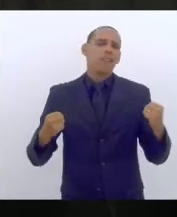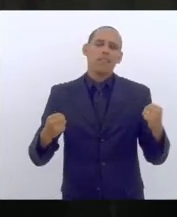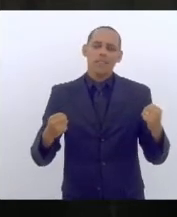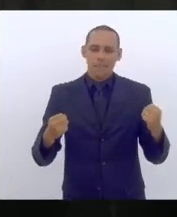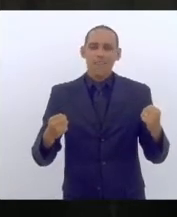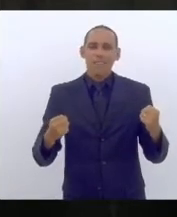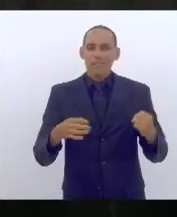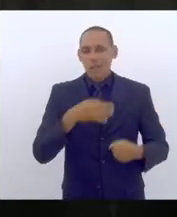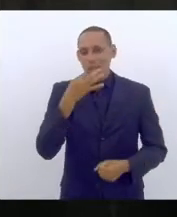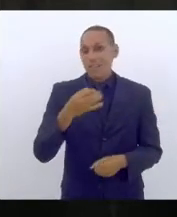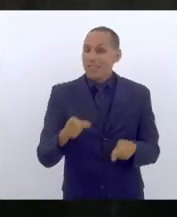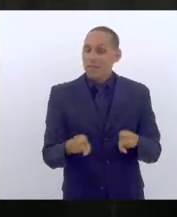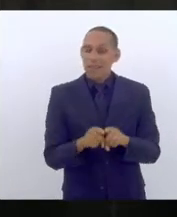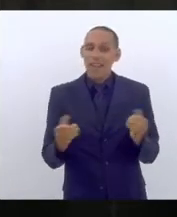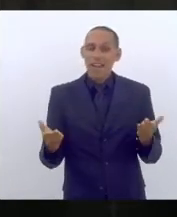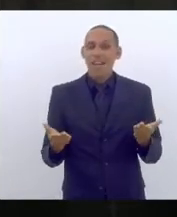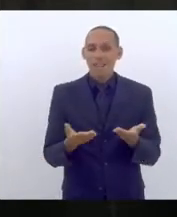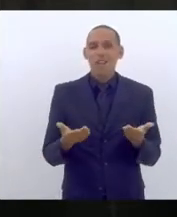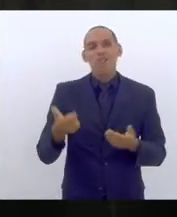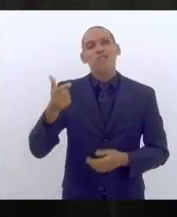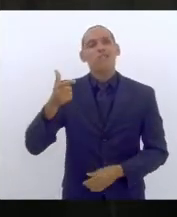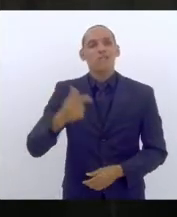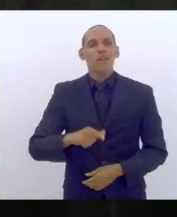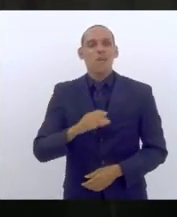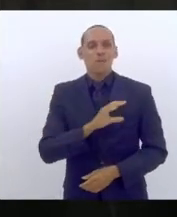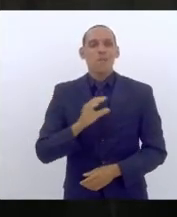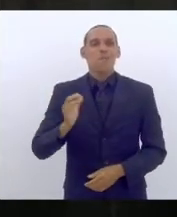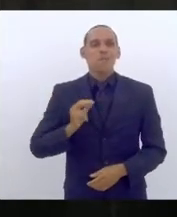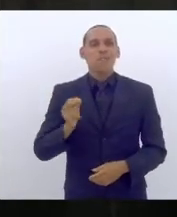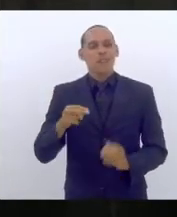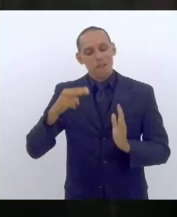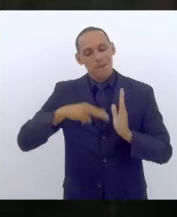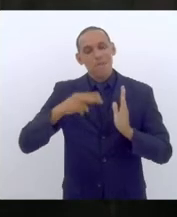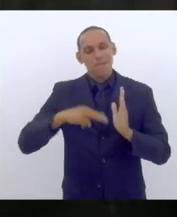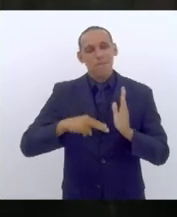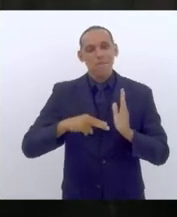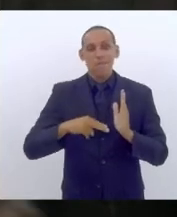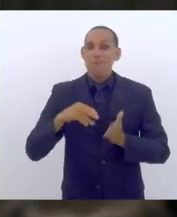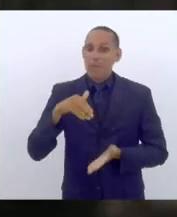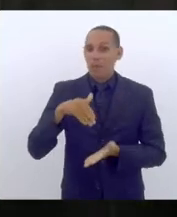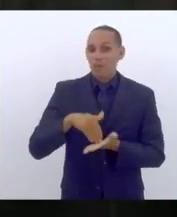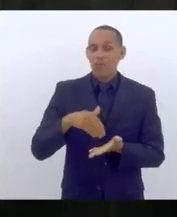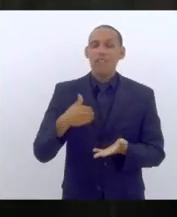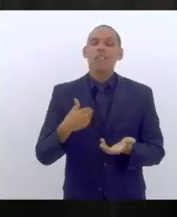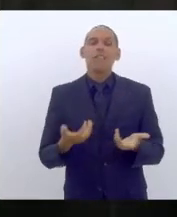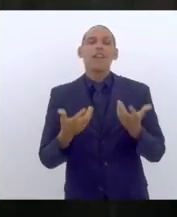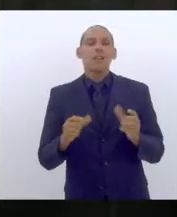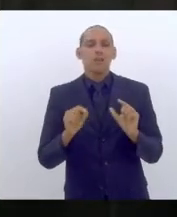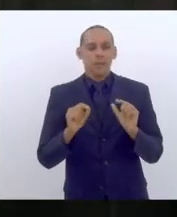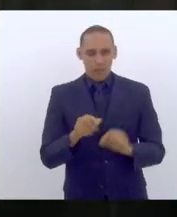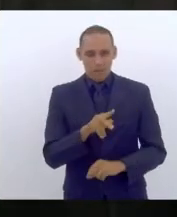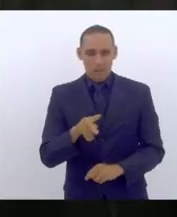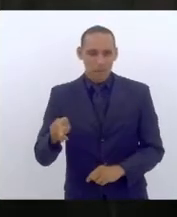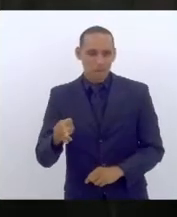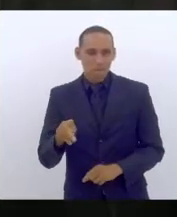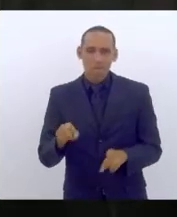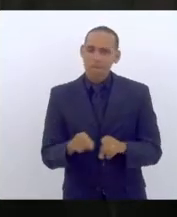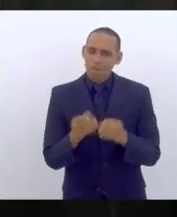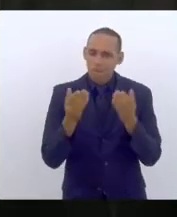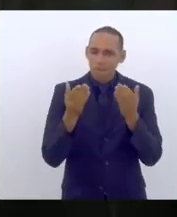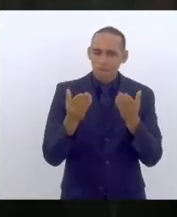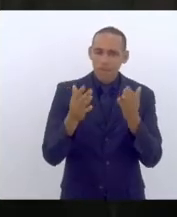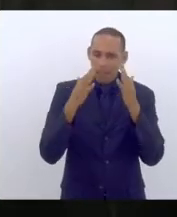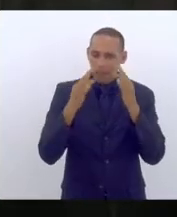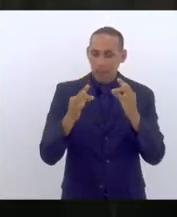parecer e agora será apreciado novamente pelas comissões por fim queria que presidente chamou também vossa